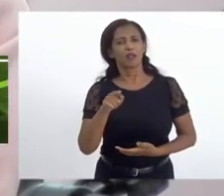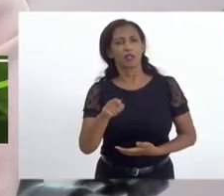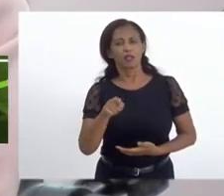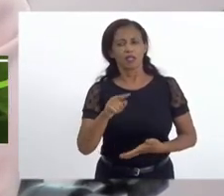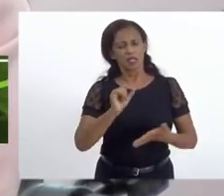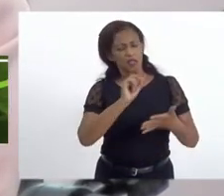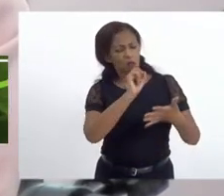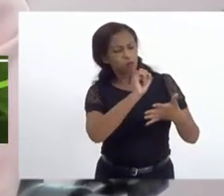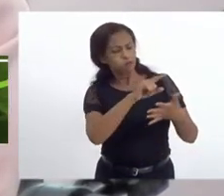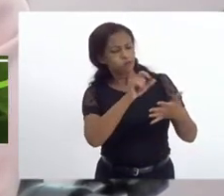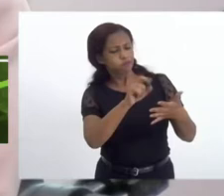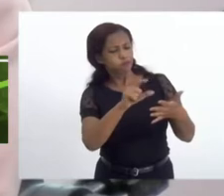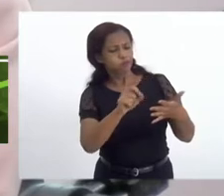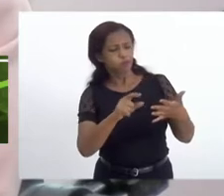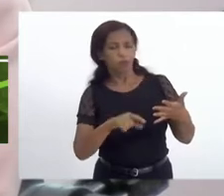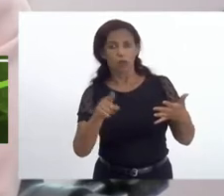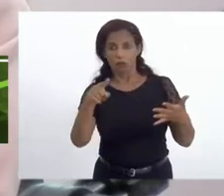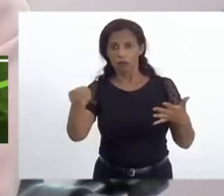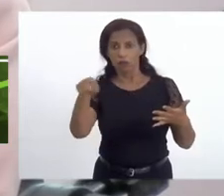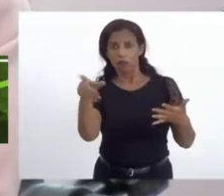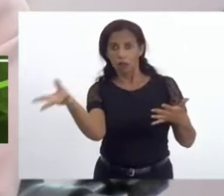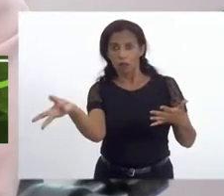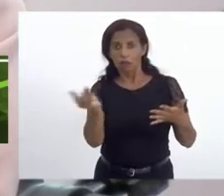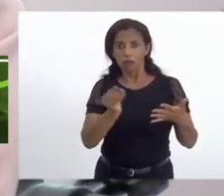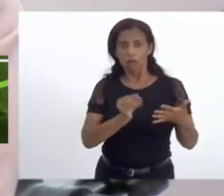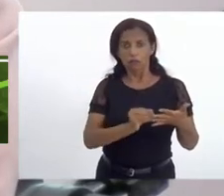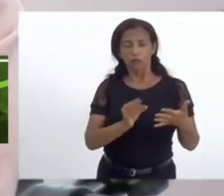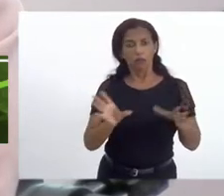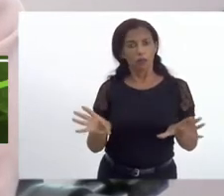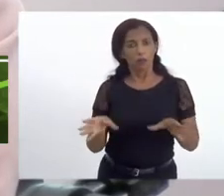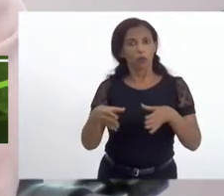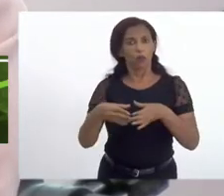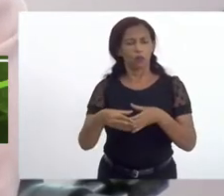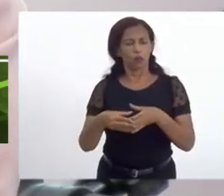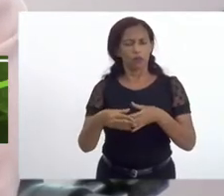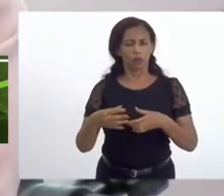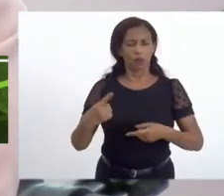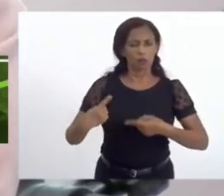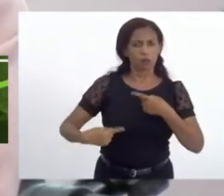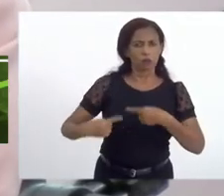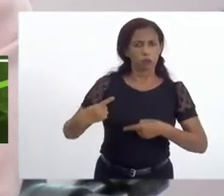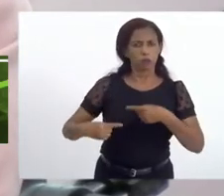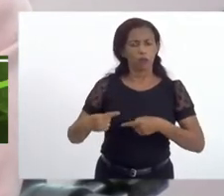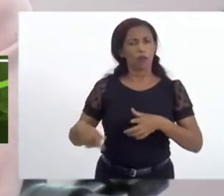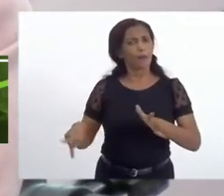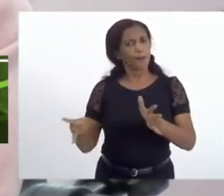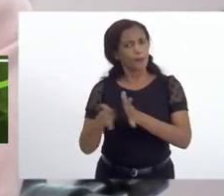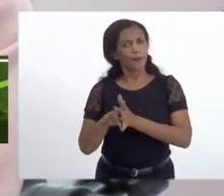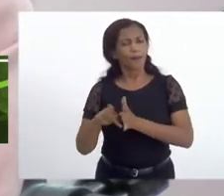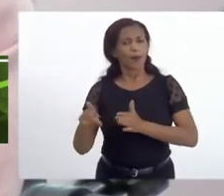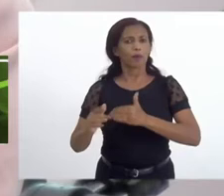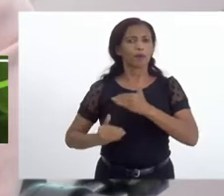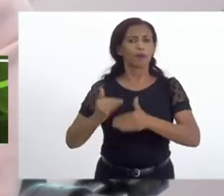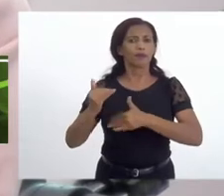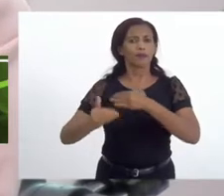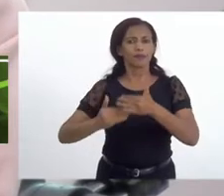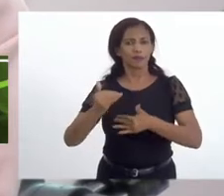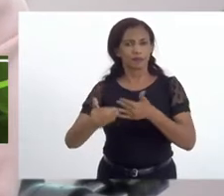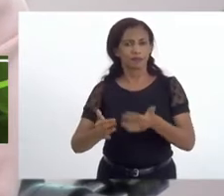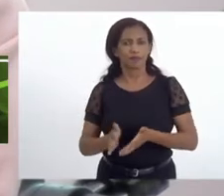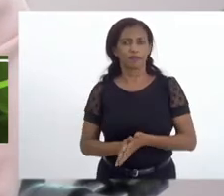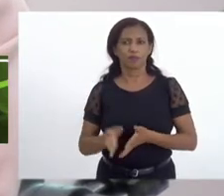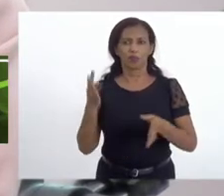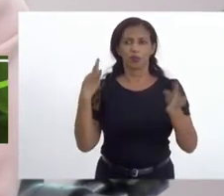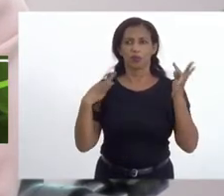E esses pontos, não é, que vocês estão trazendo à comissão para discussão faz parte do desenvolvimento